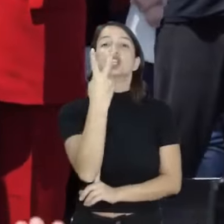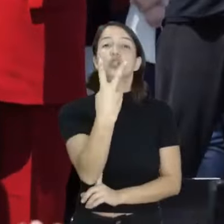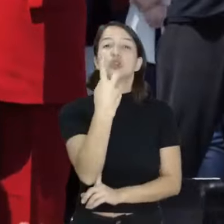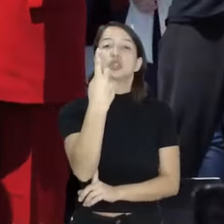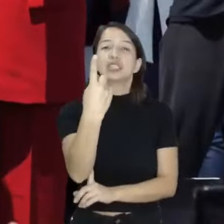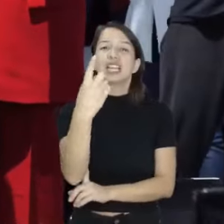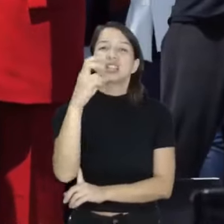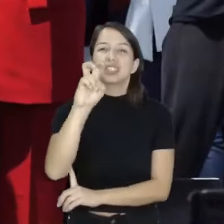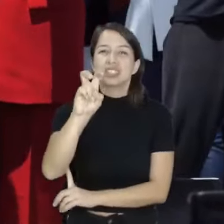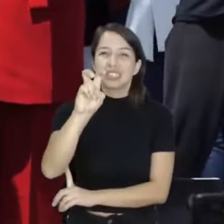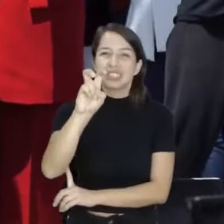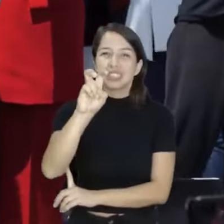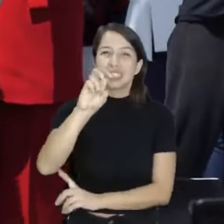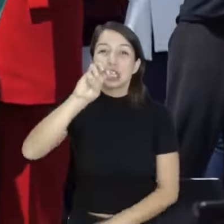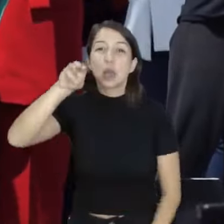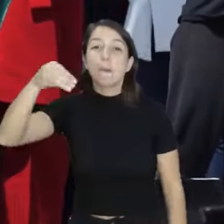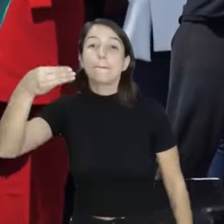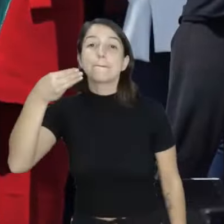país.